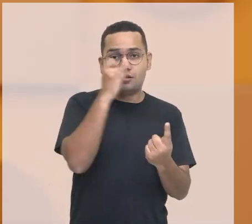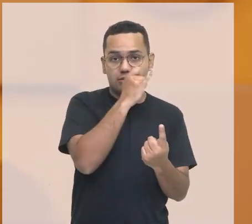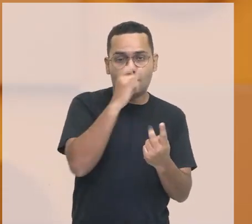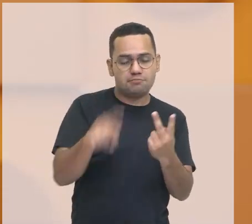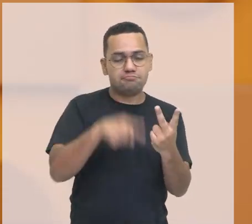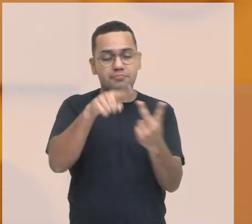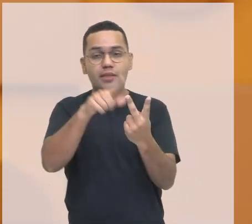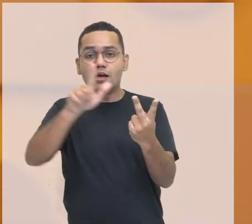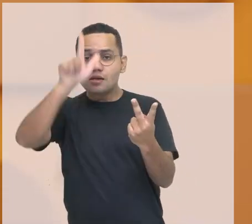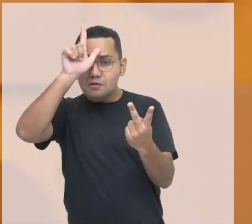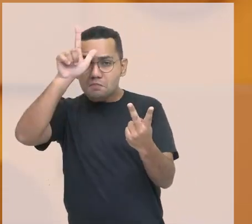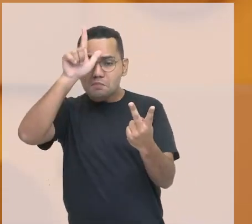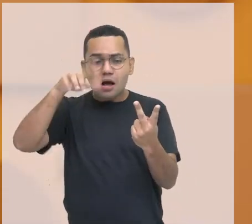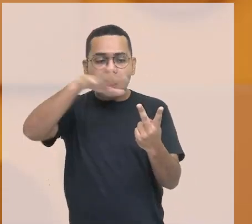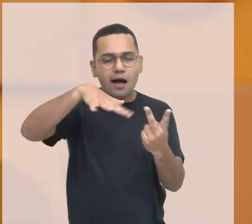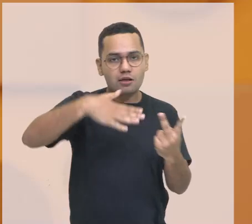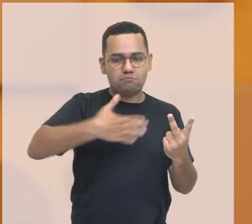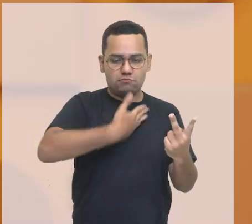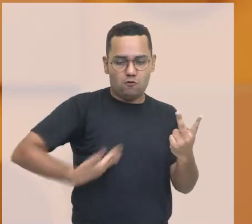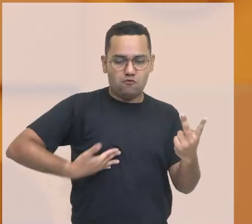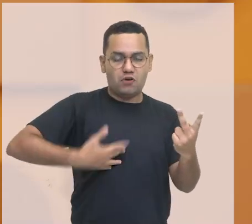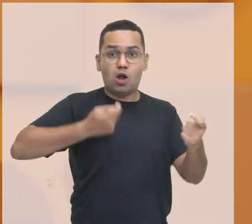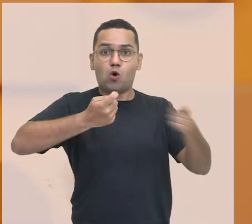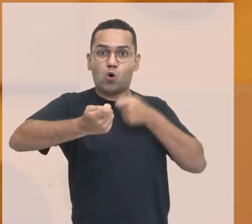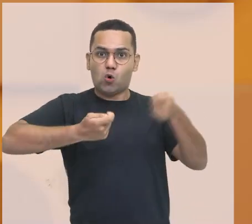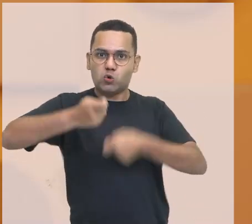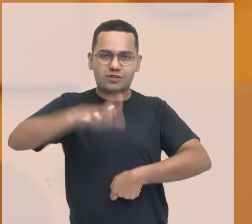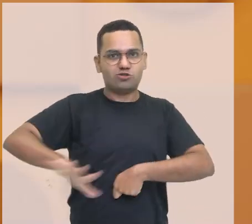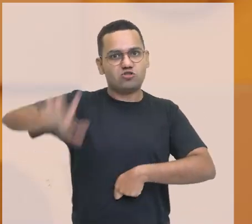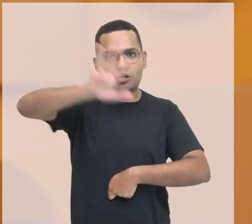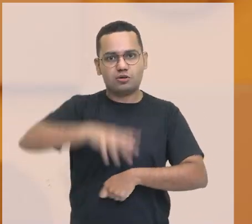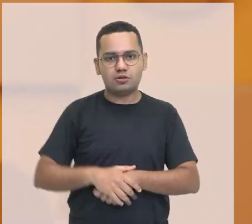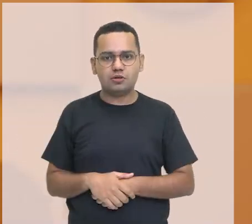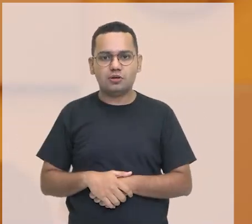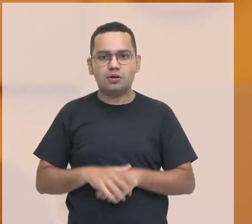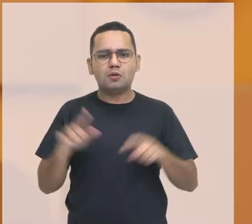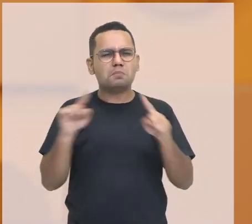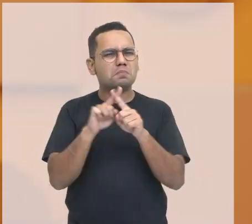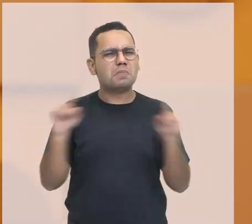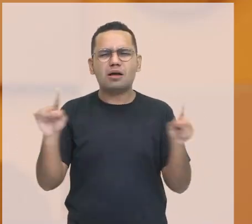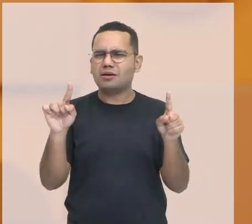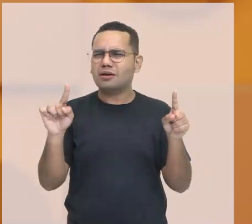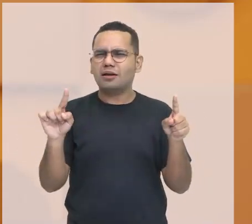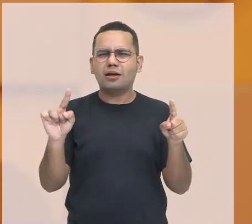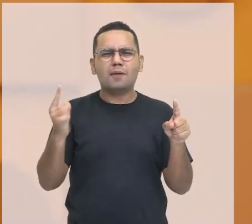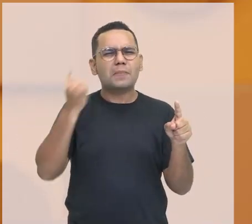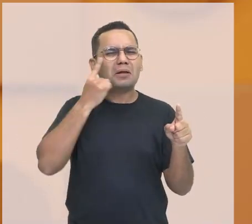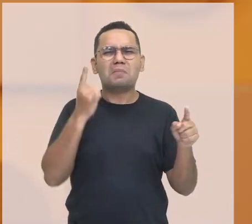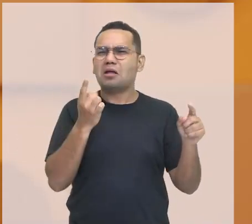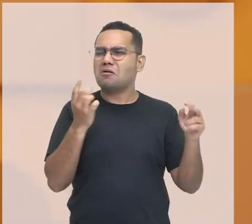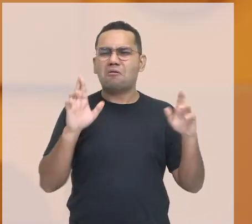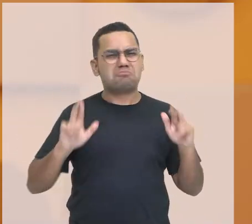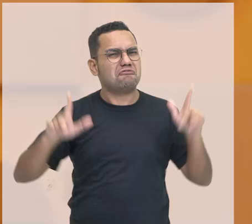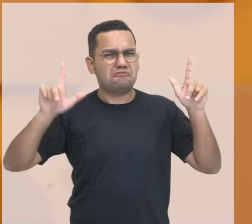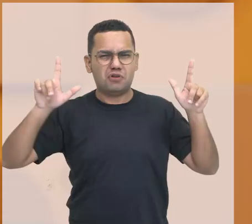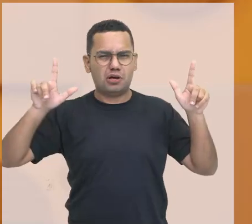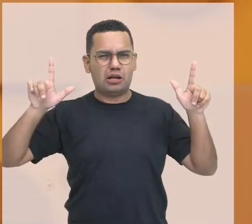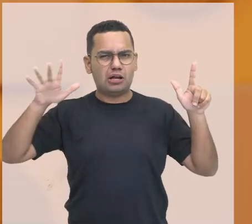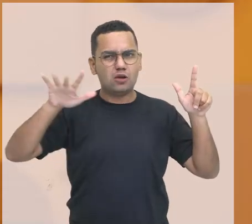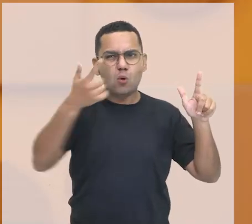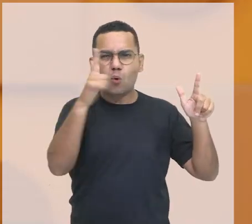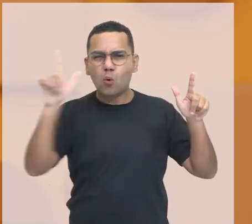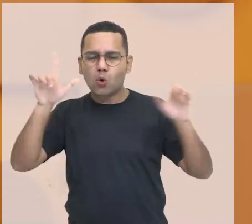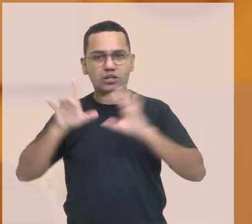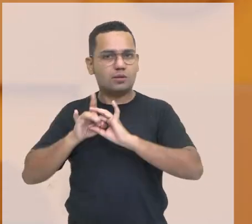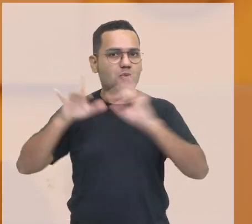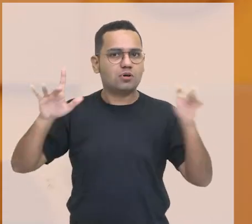de regimes de exceção, regimes que contrariavam o que as velhas democracias tradicionais pregavam, como principalmente